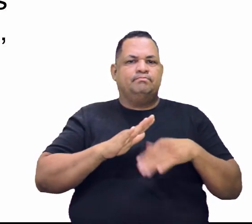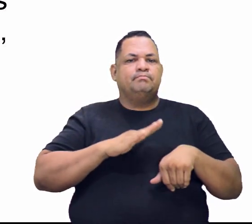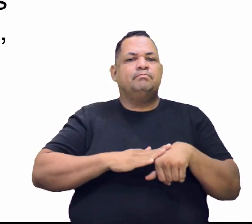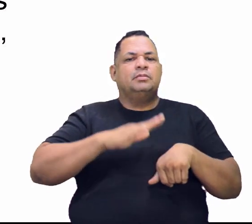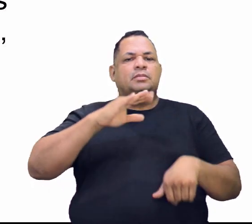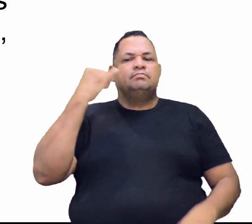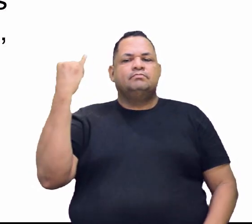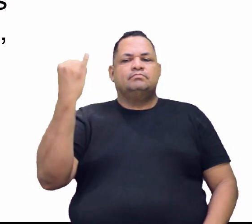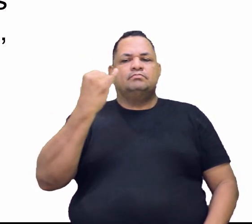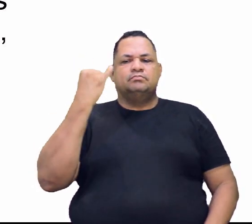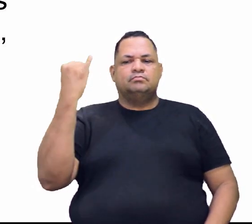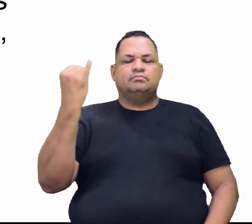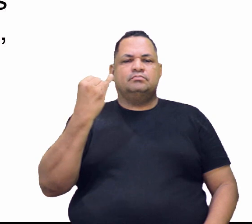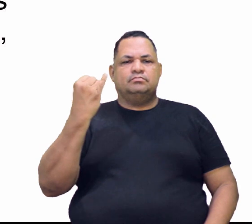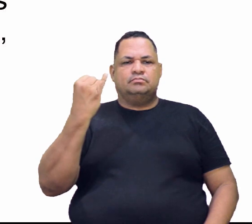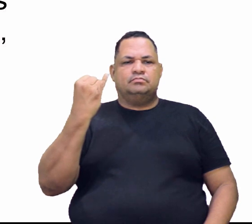de